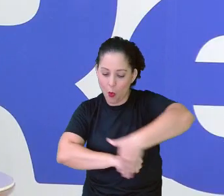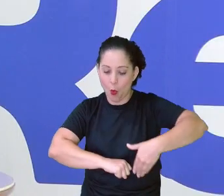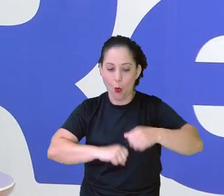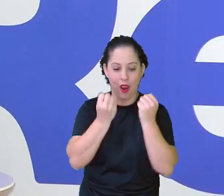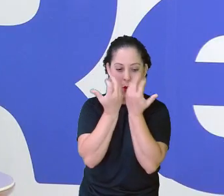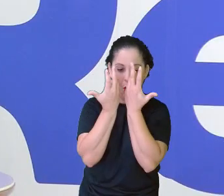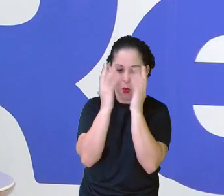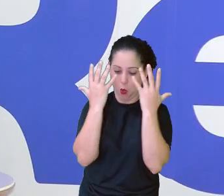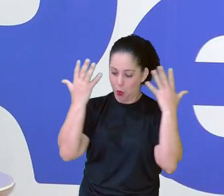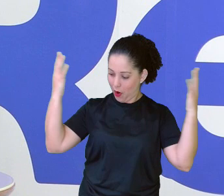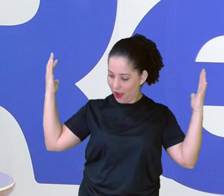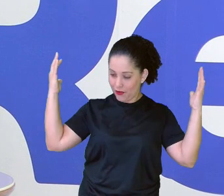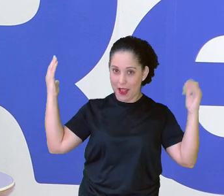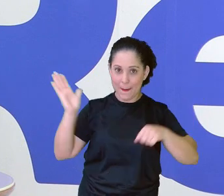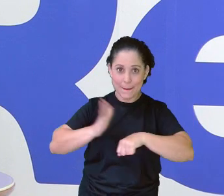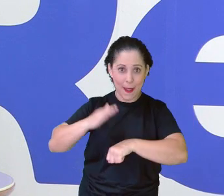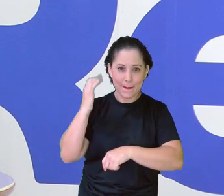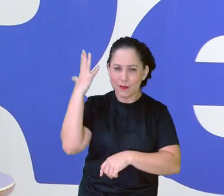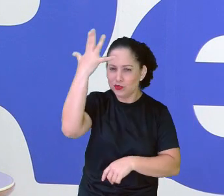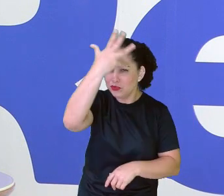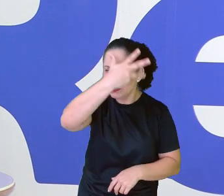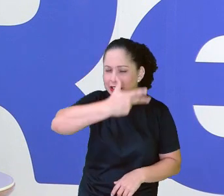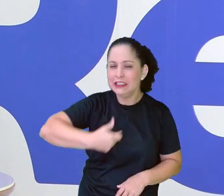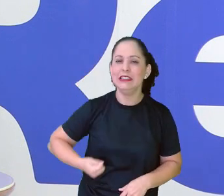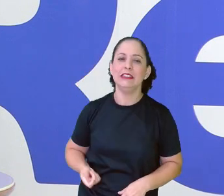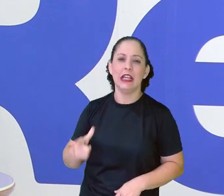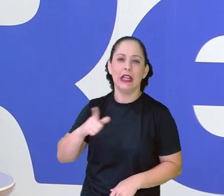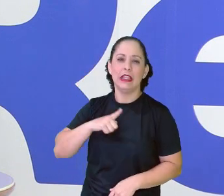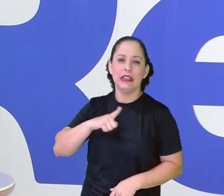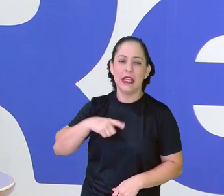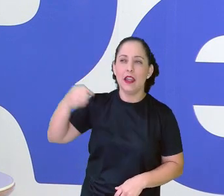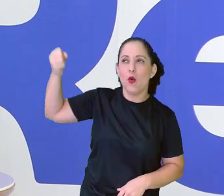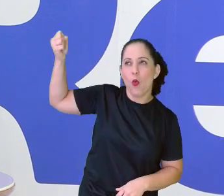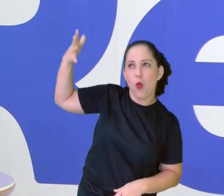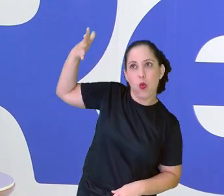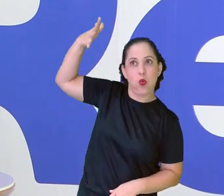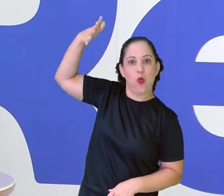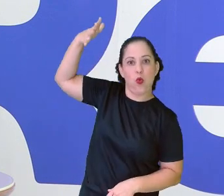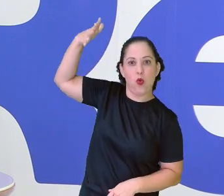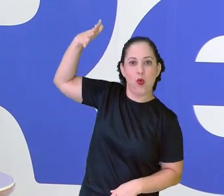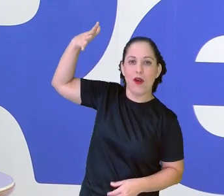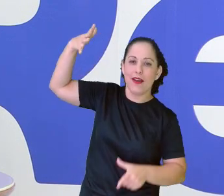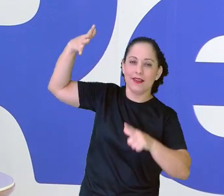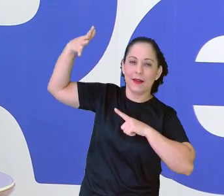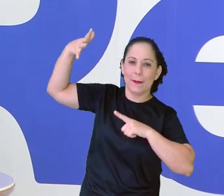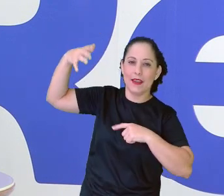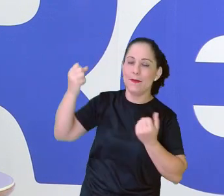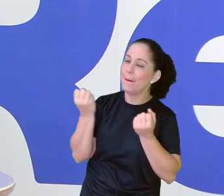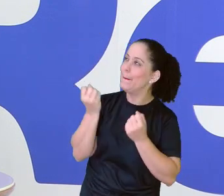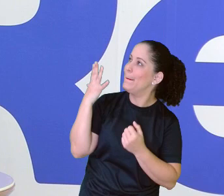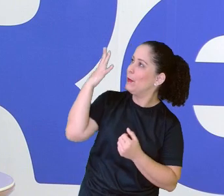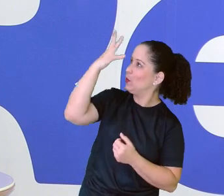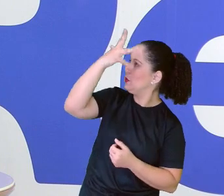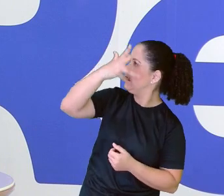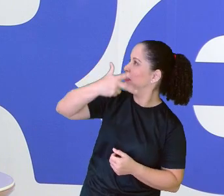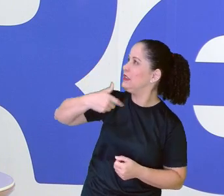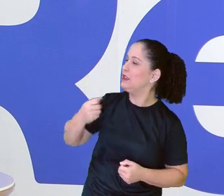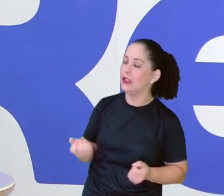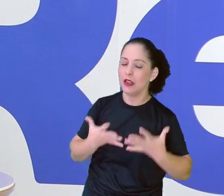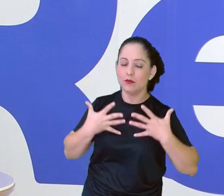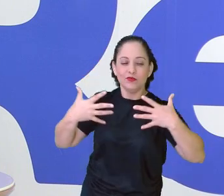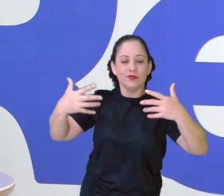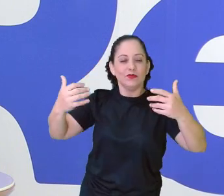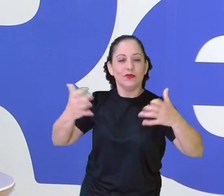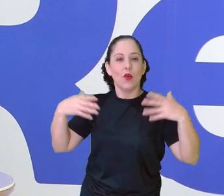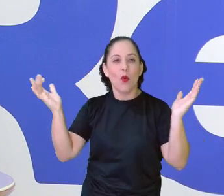mais confortável, porque a gente é gostosa de andar, de respirar e também muito bonita para a gente olhar. Então,